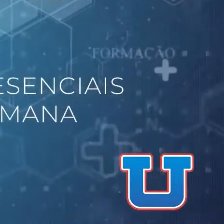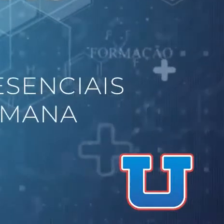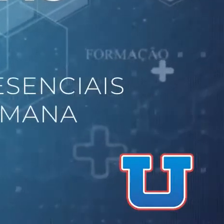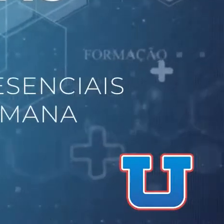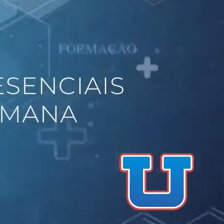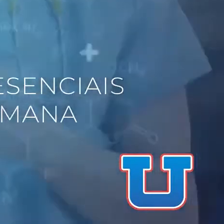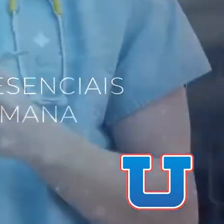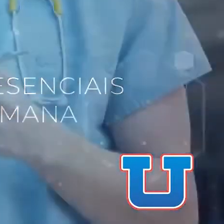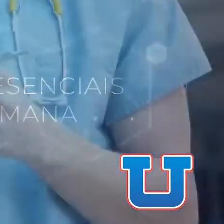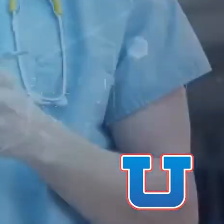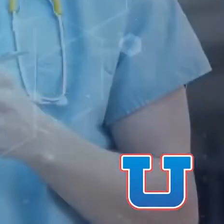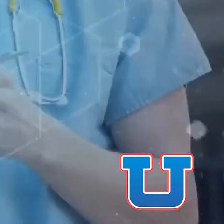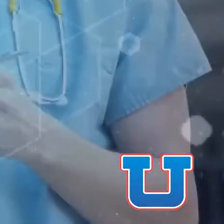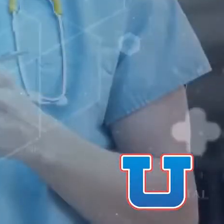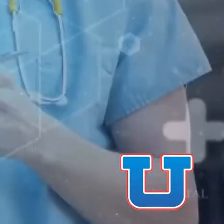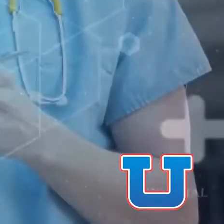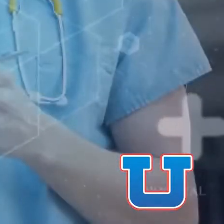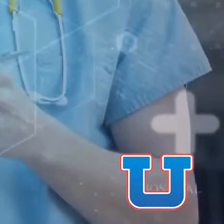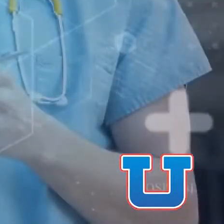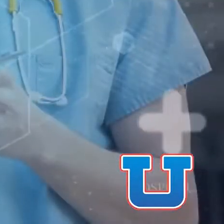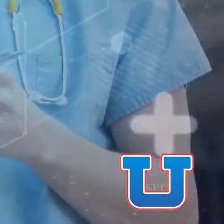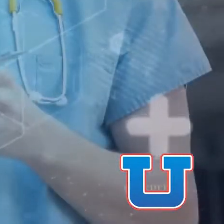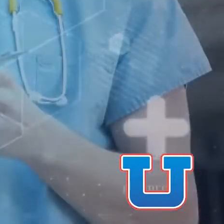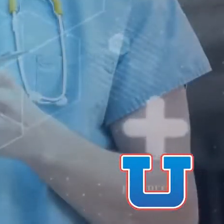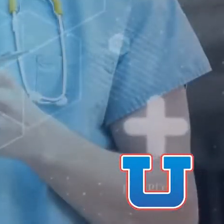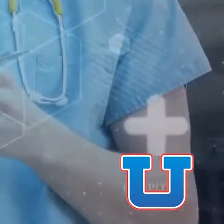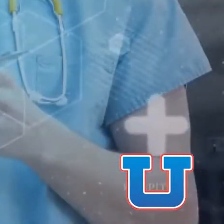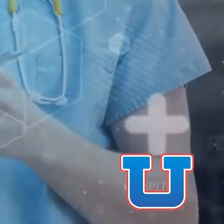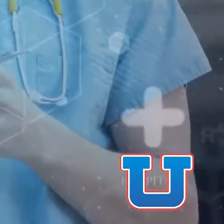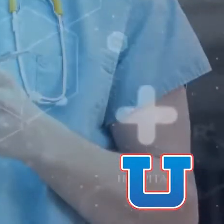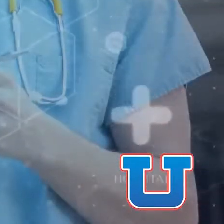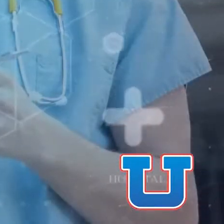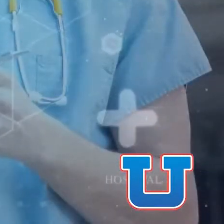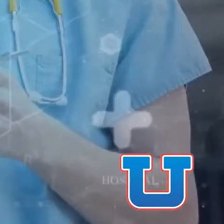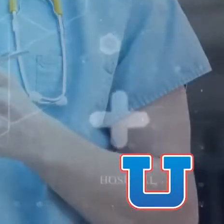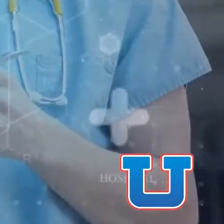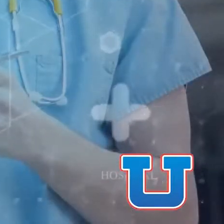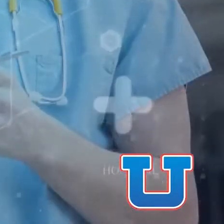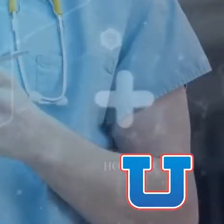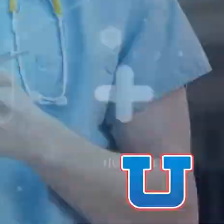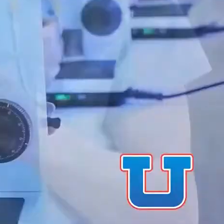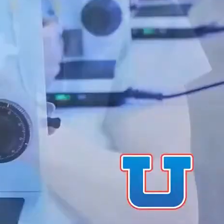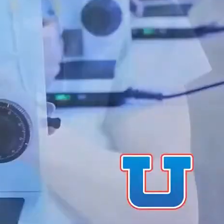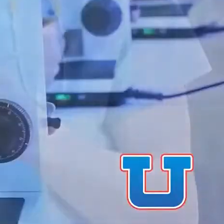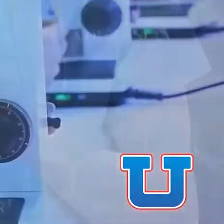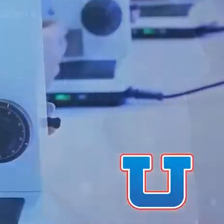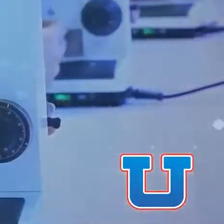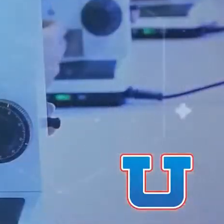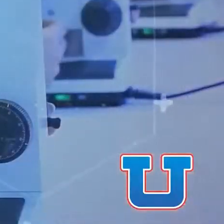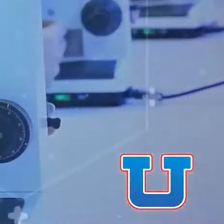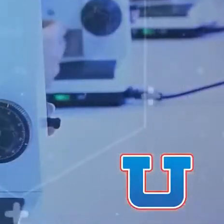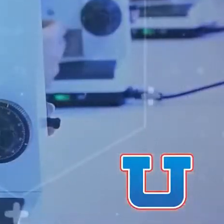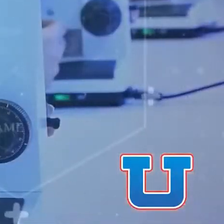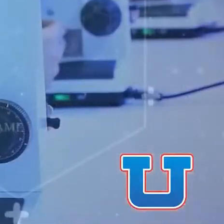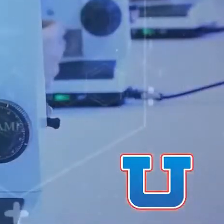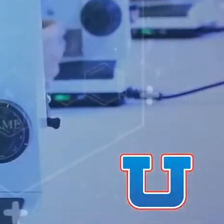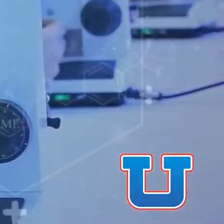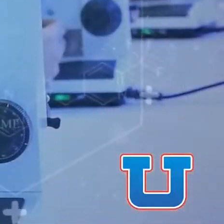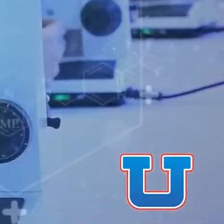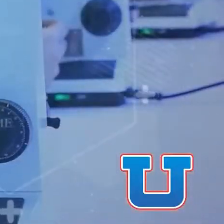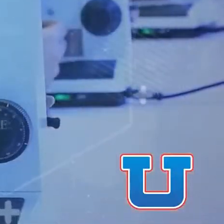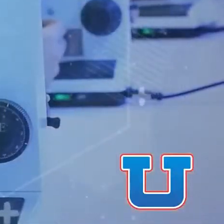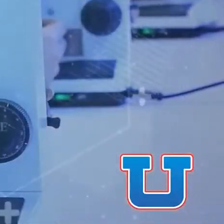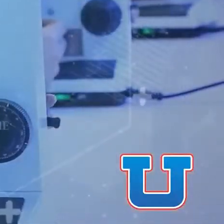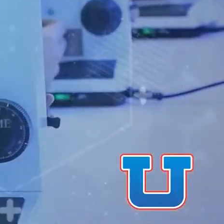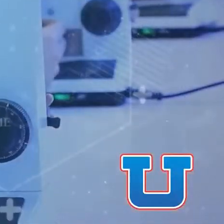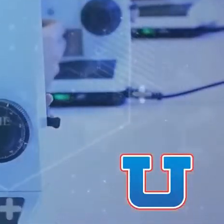presenciais 3 vezes por semana, com carga horária de aulas práticas e estágio iguais aos do curso presencial, além de uma excelente estrutura com